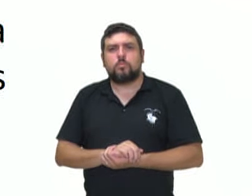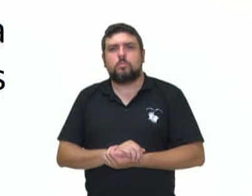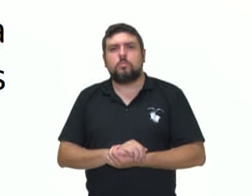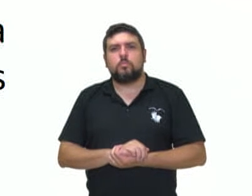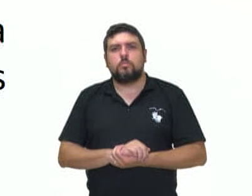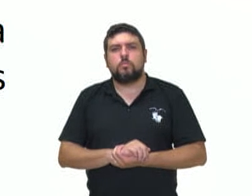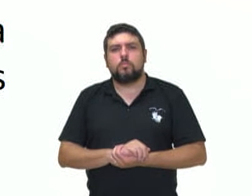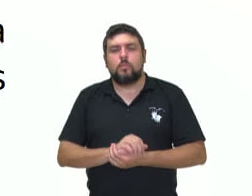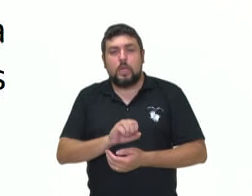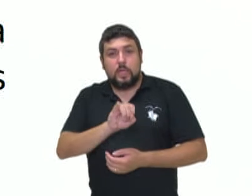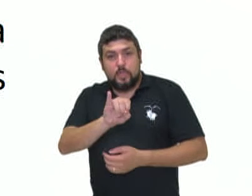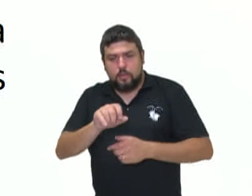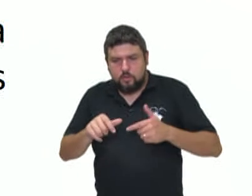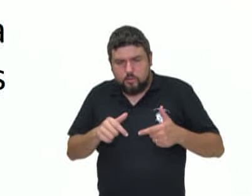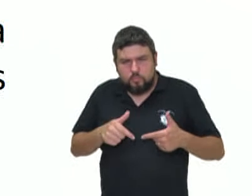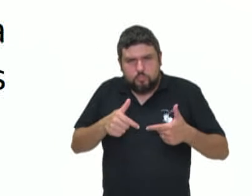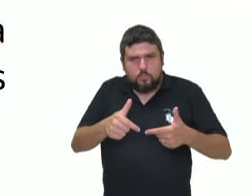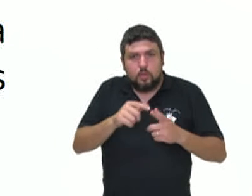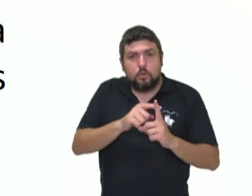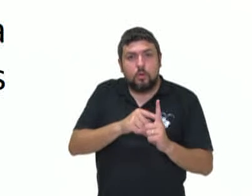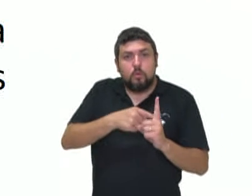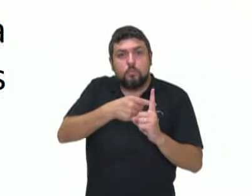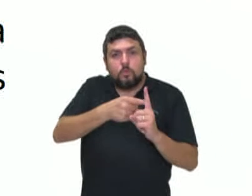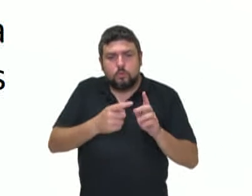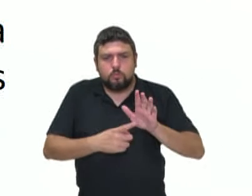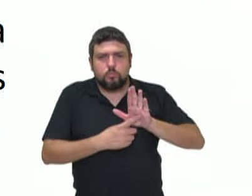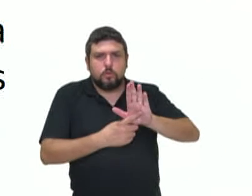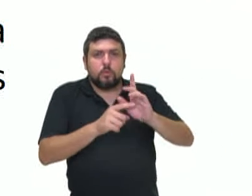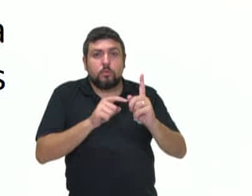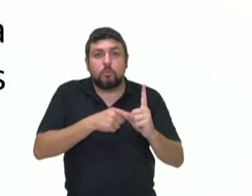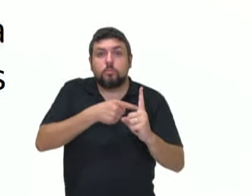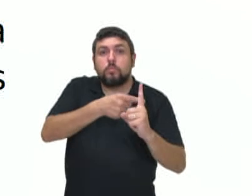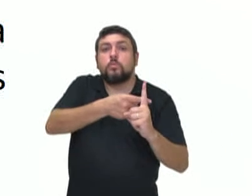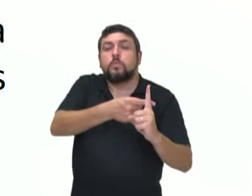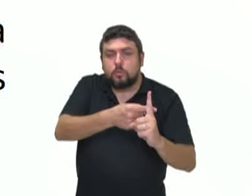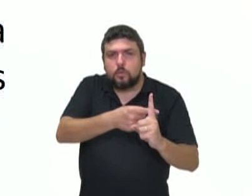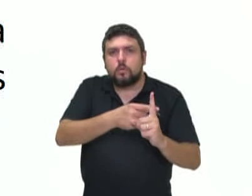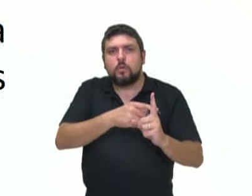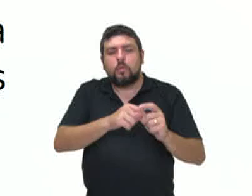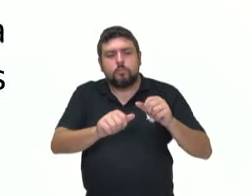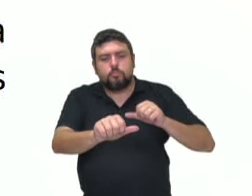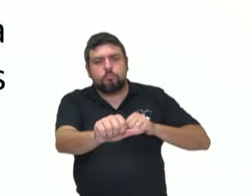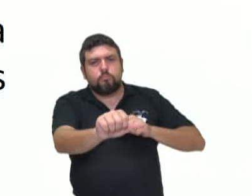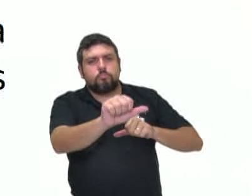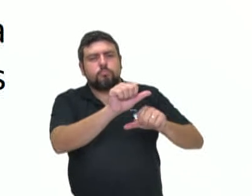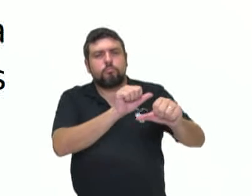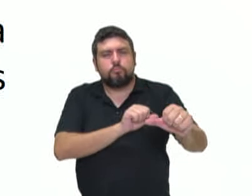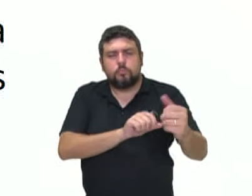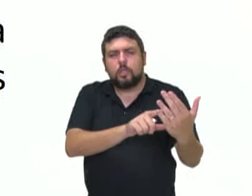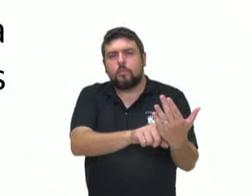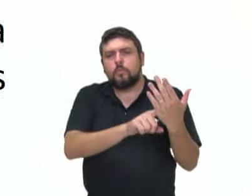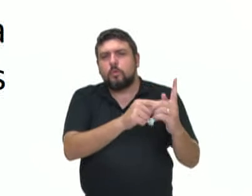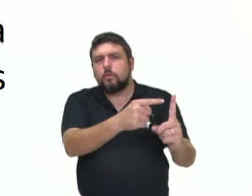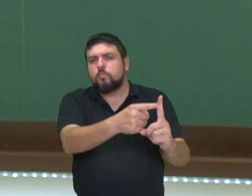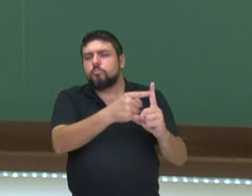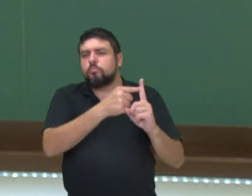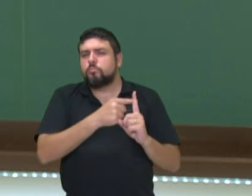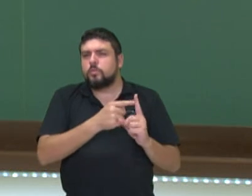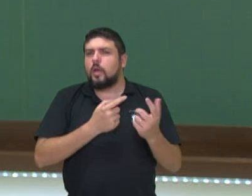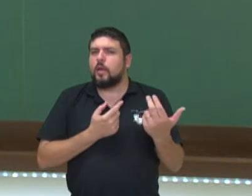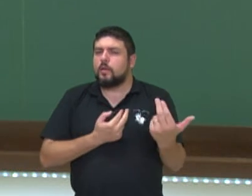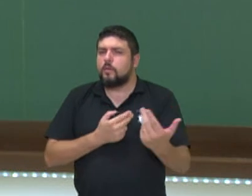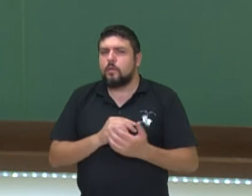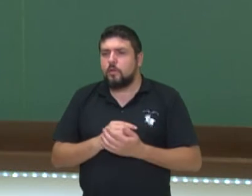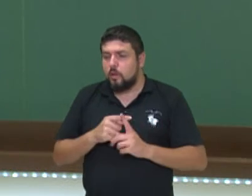atitudes positivas, a partir da reflexão sobre as nossas ações, somos retribuídos na mesma medida. Vimos o